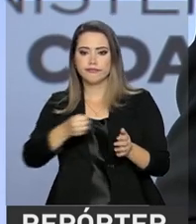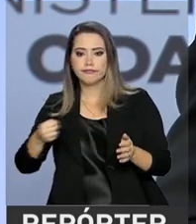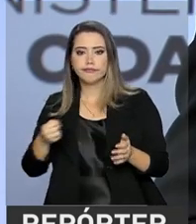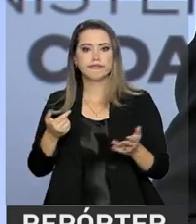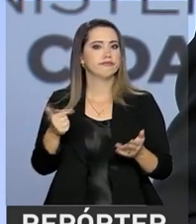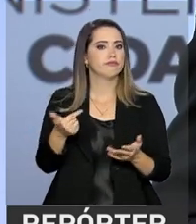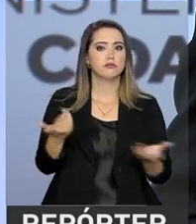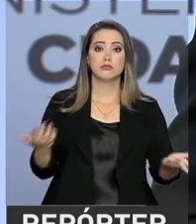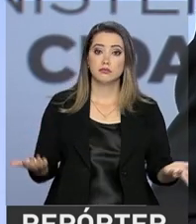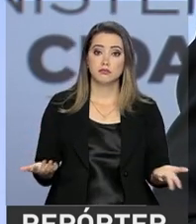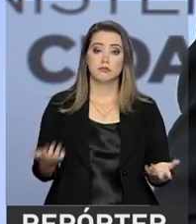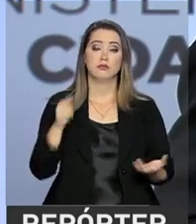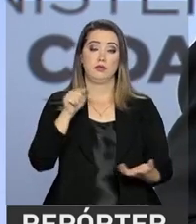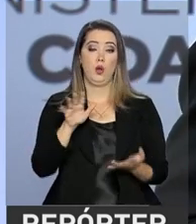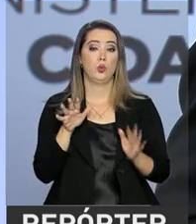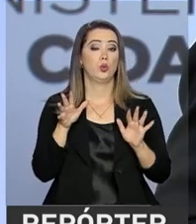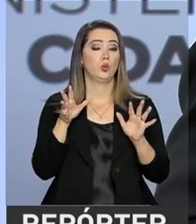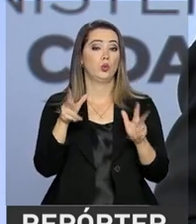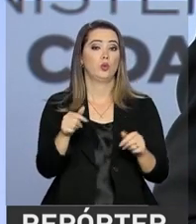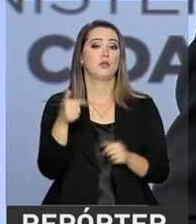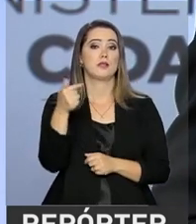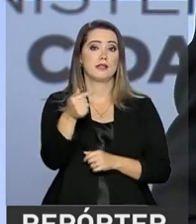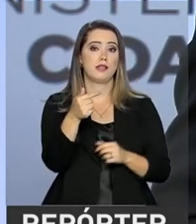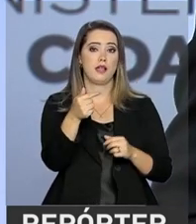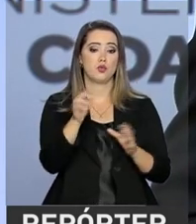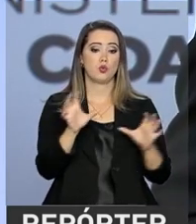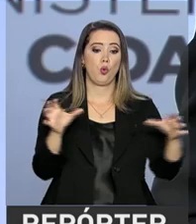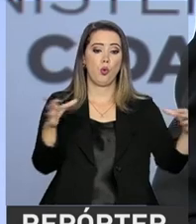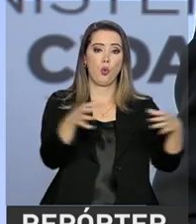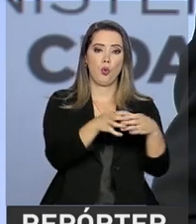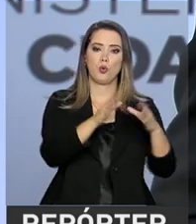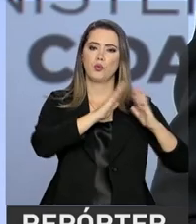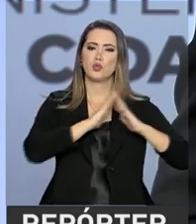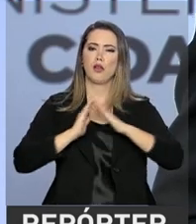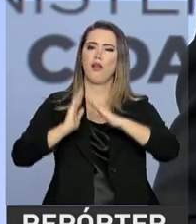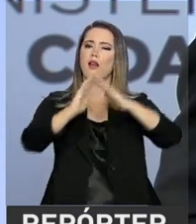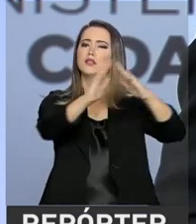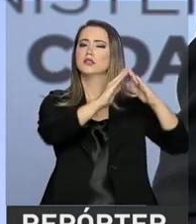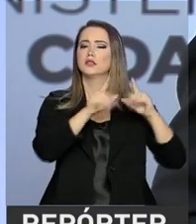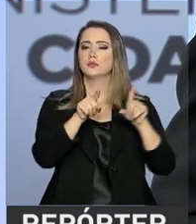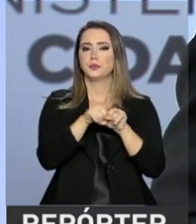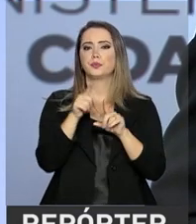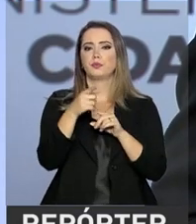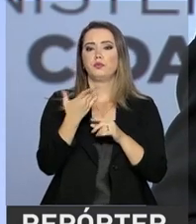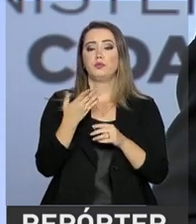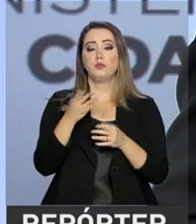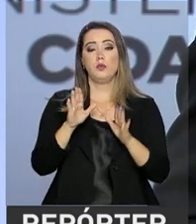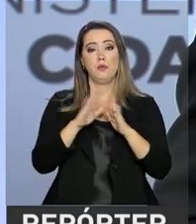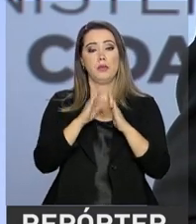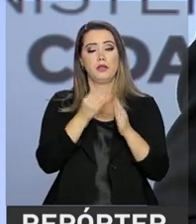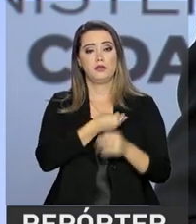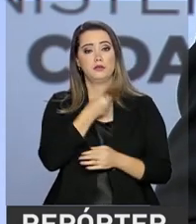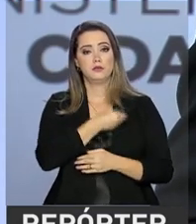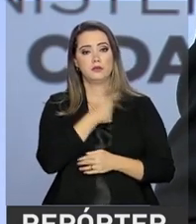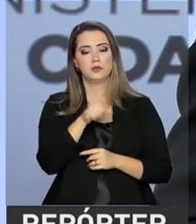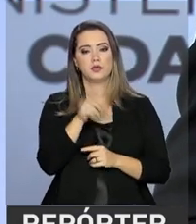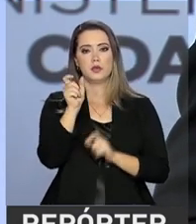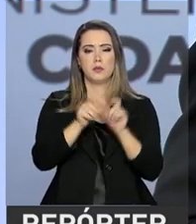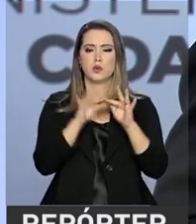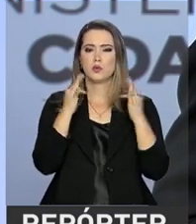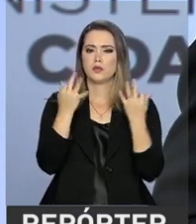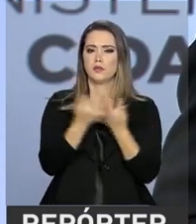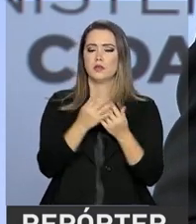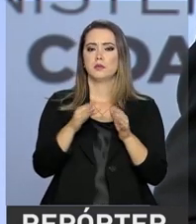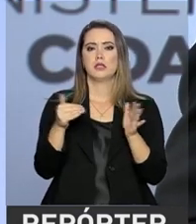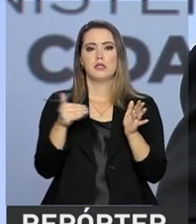imóveis ao todo são sete condomínios da faixa 1 do programa minha casa minha vida destinado a famílias com renda mensal